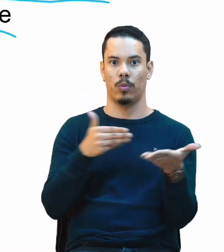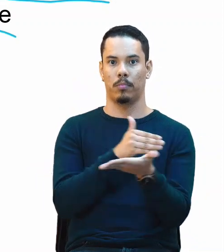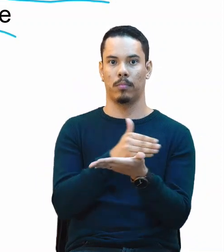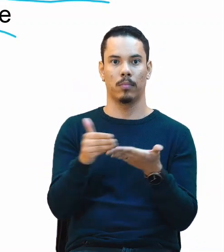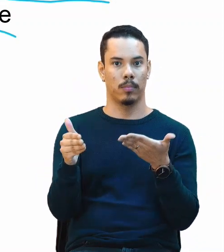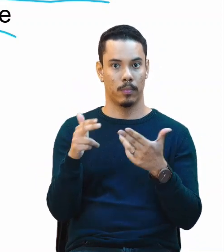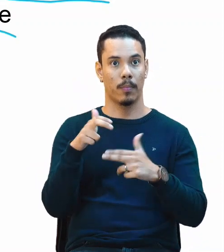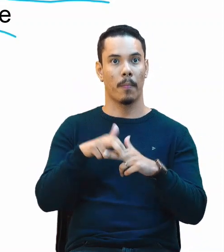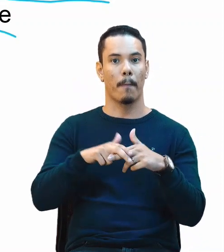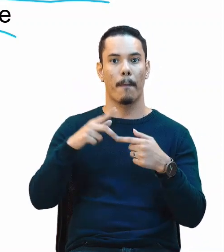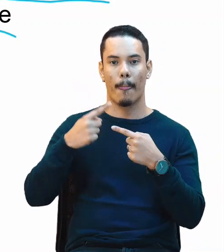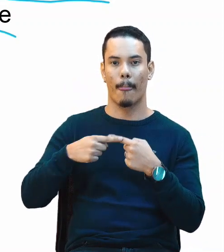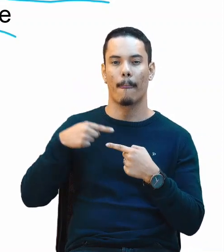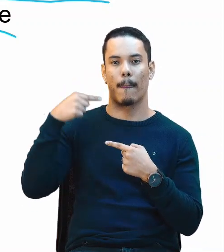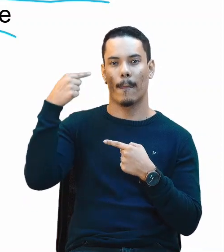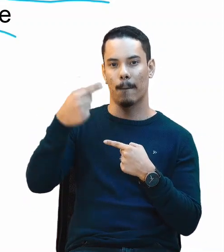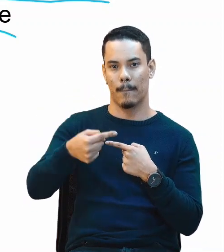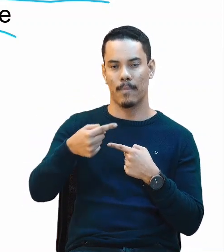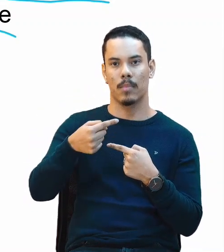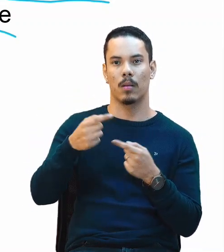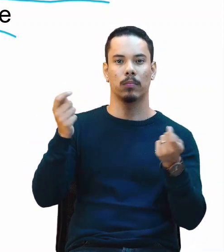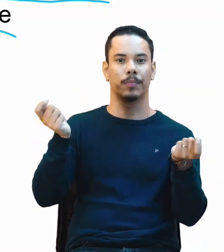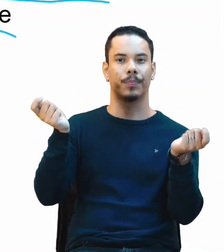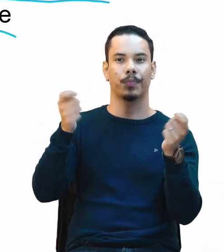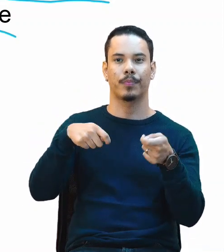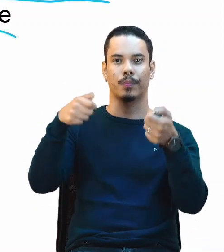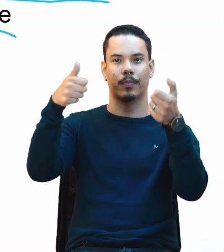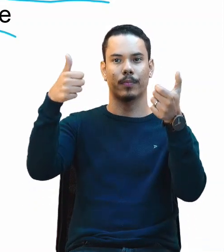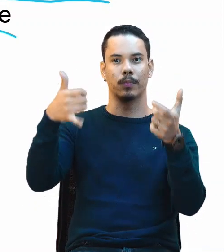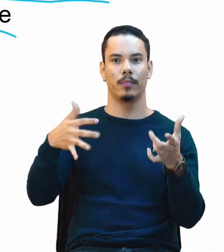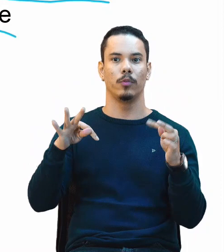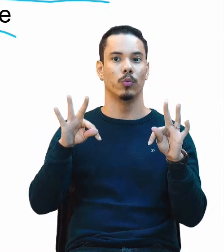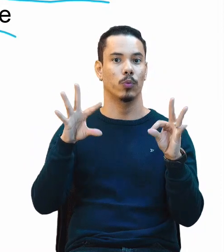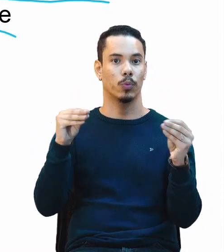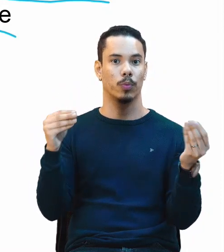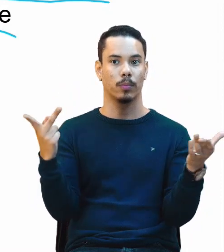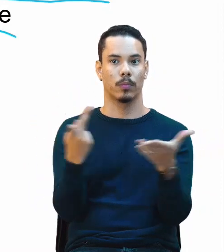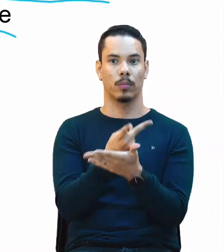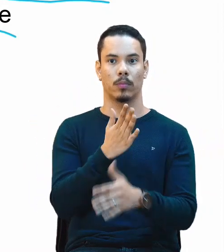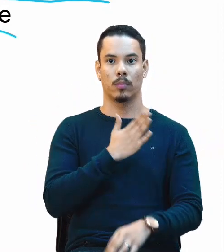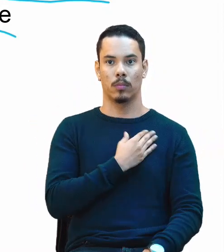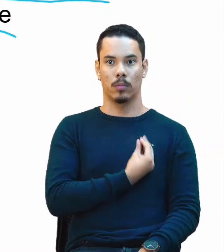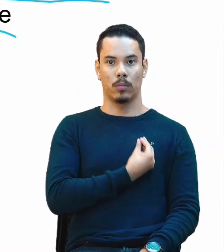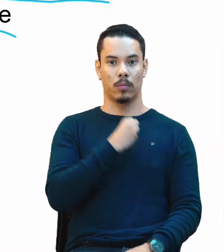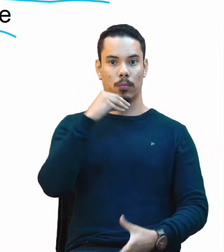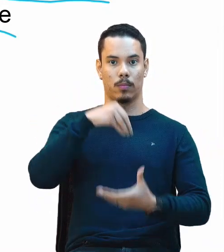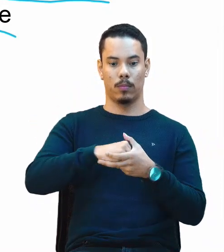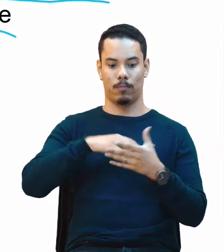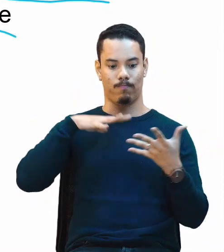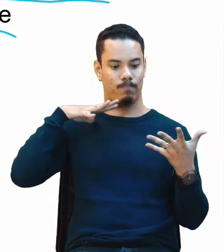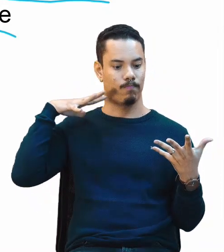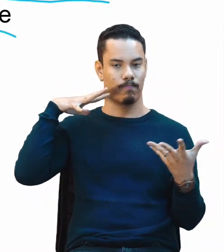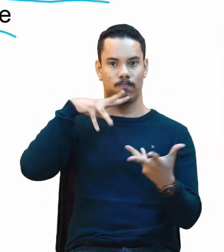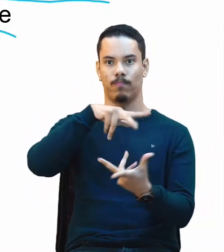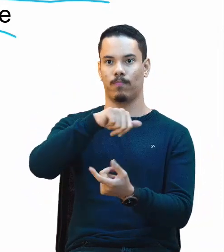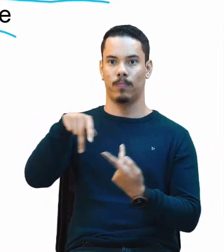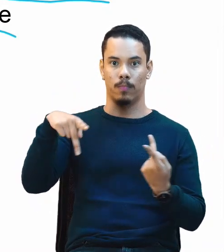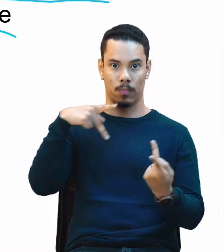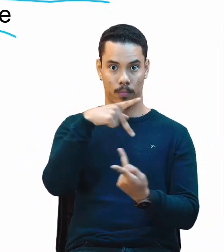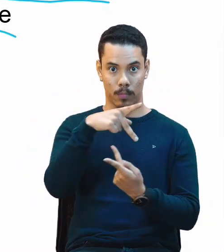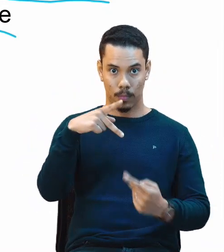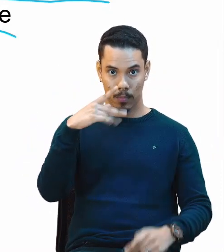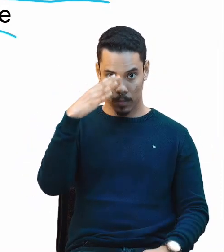desse princípio, seria possível explicar tudo que existe no universo. Veja bem, ó. Aí vocês vão entender lá na outra aula,